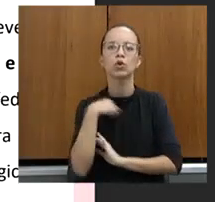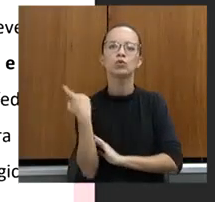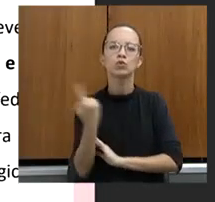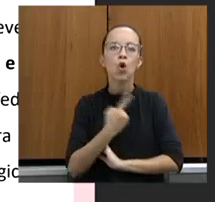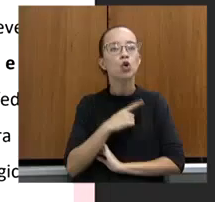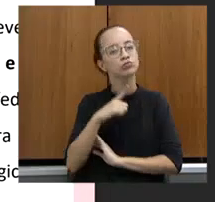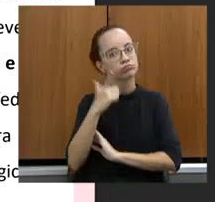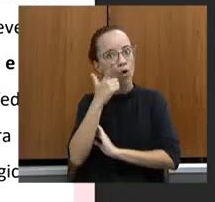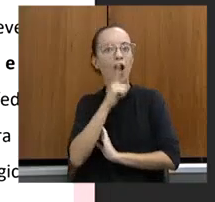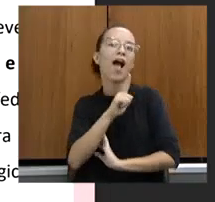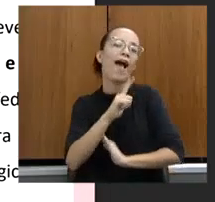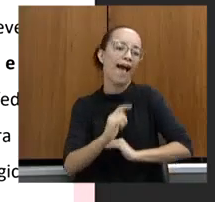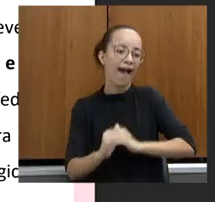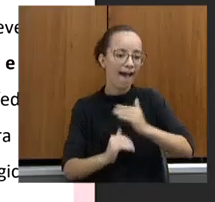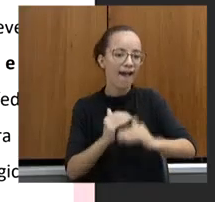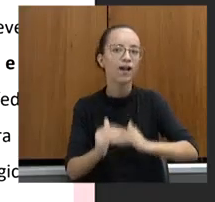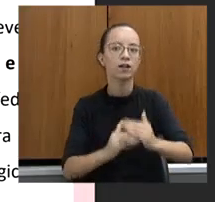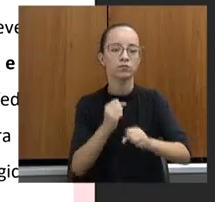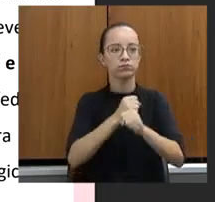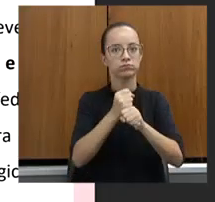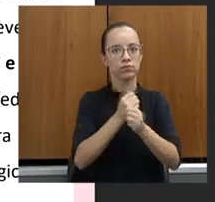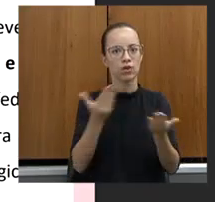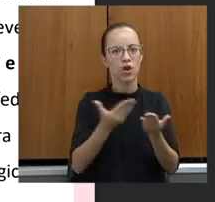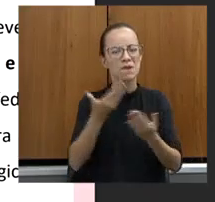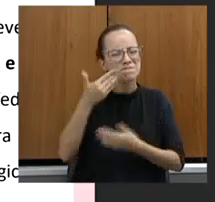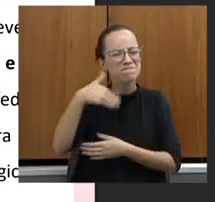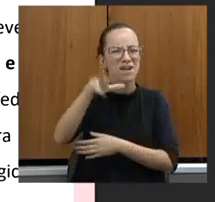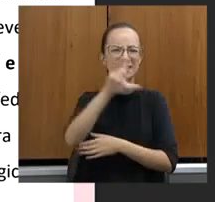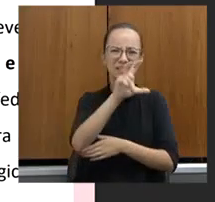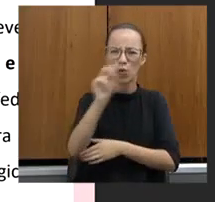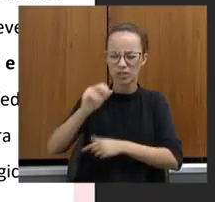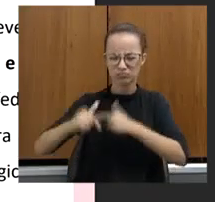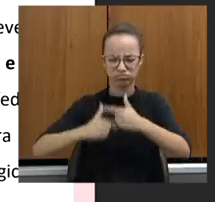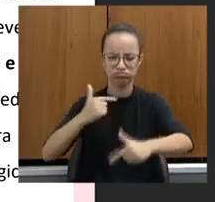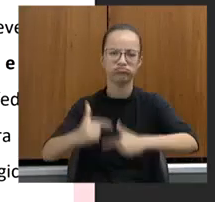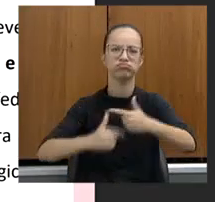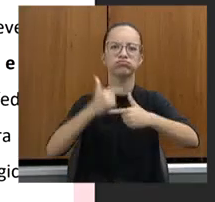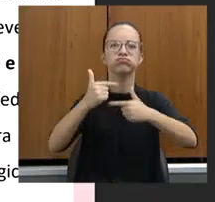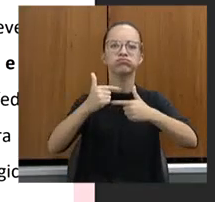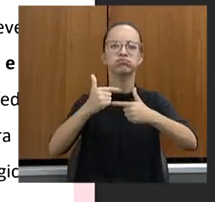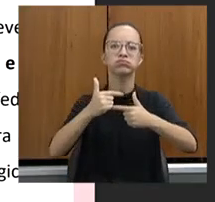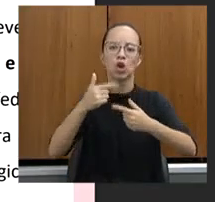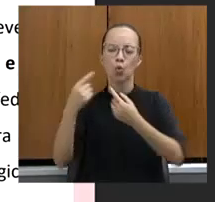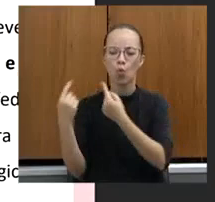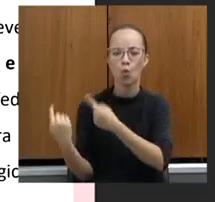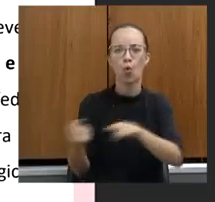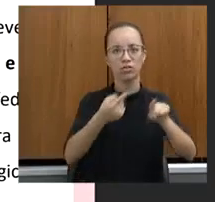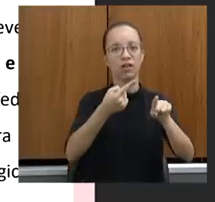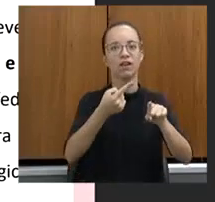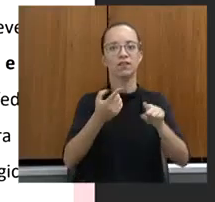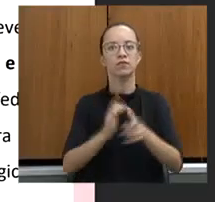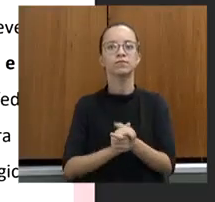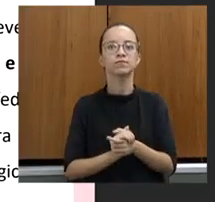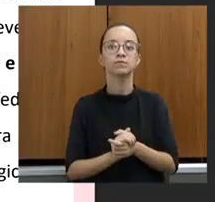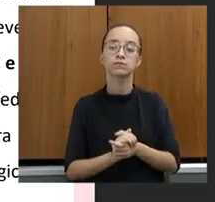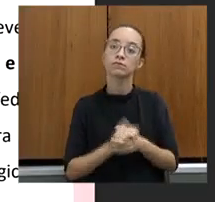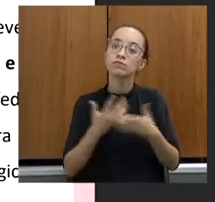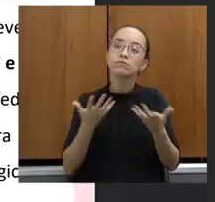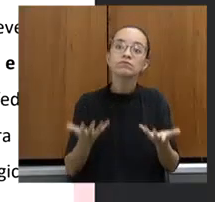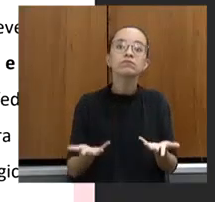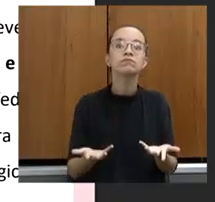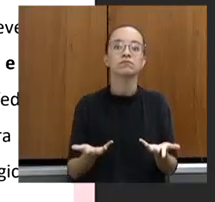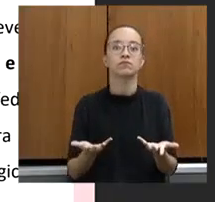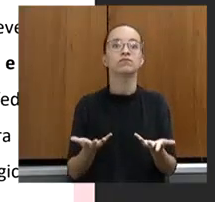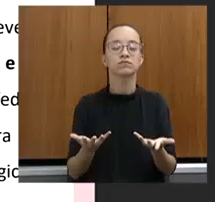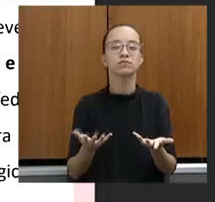tido êxito né tivemos só este ano mais de 50 operações de combate à sonegação e isso é uma